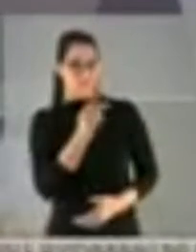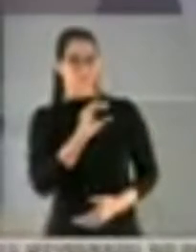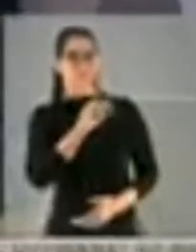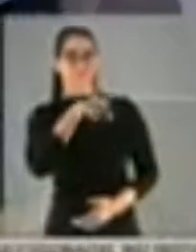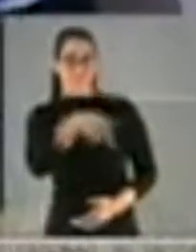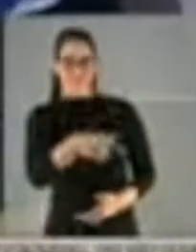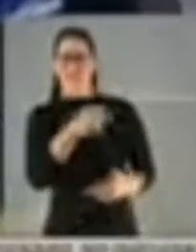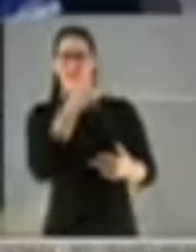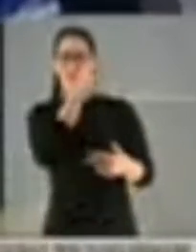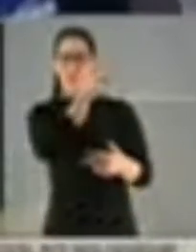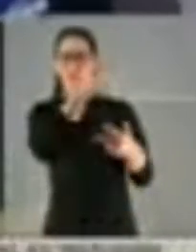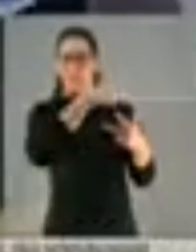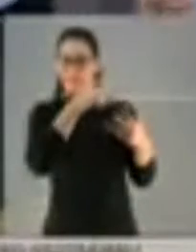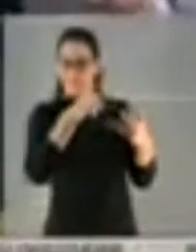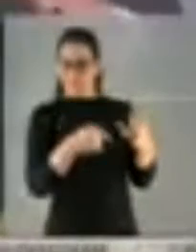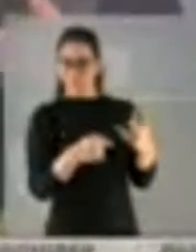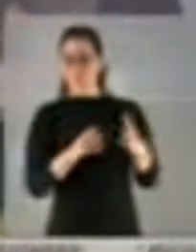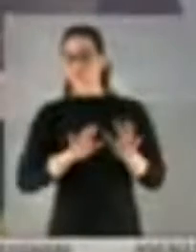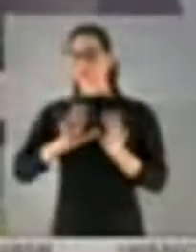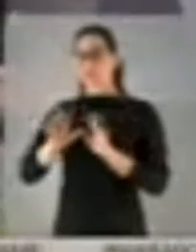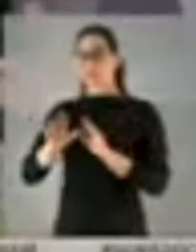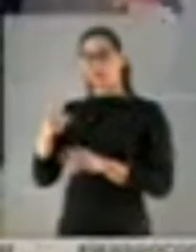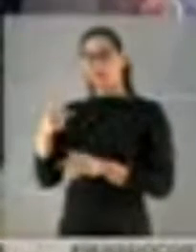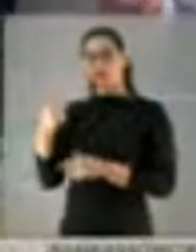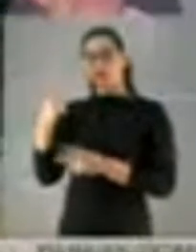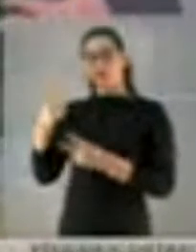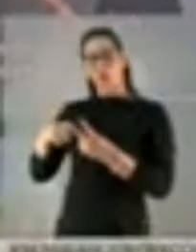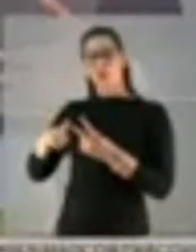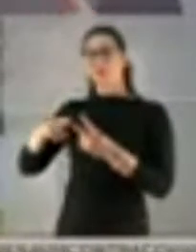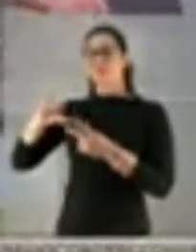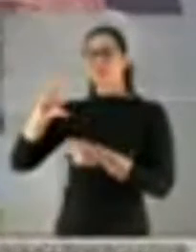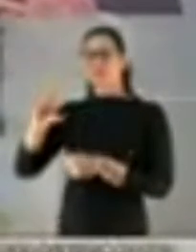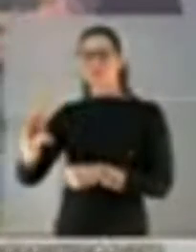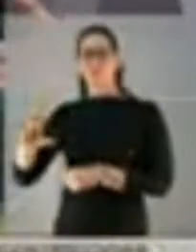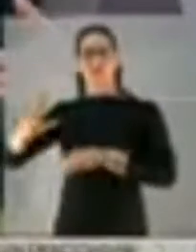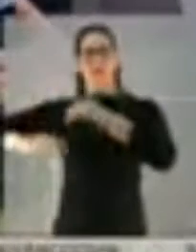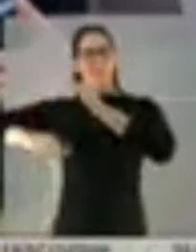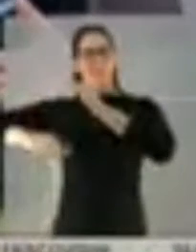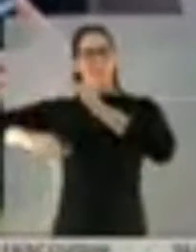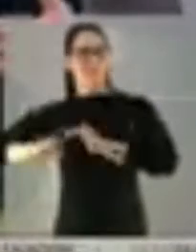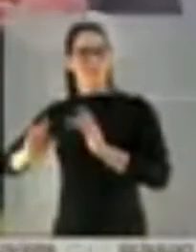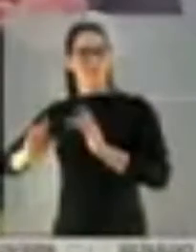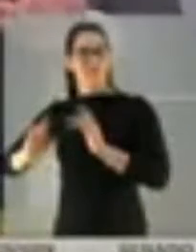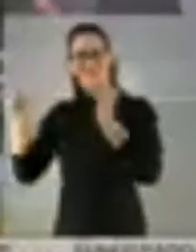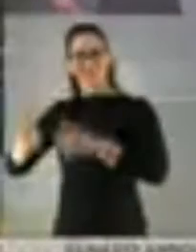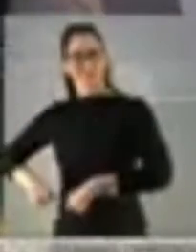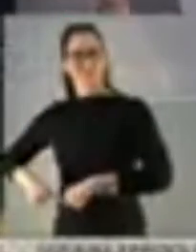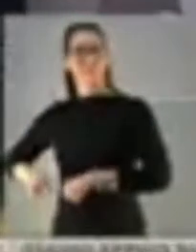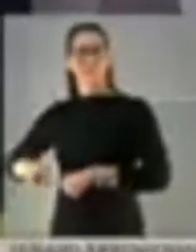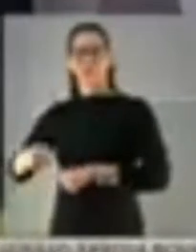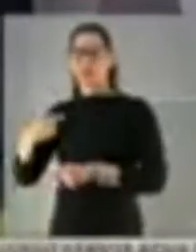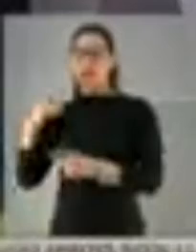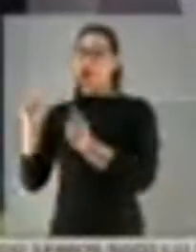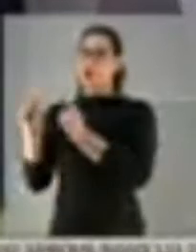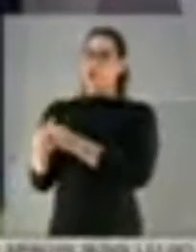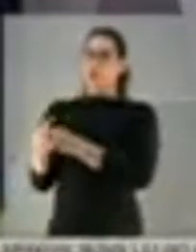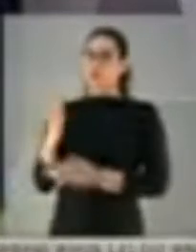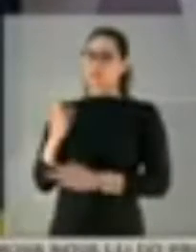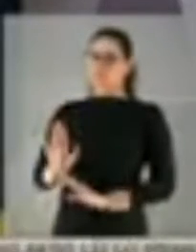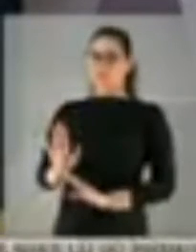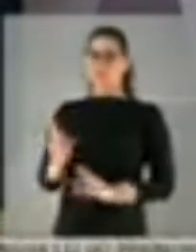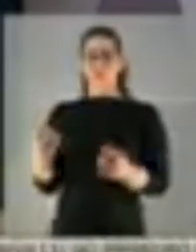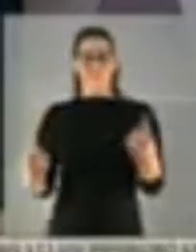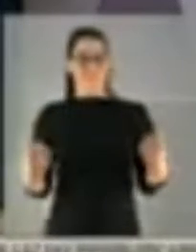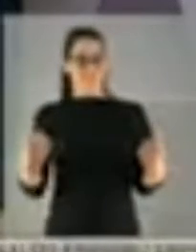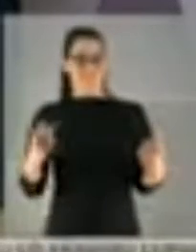outros remédios, e 2 cientistas profissionais capacitados que são contra. Então